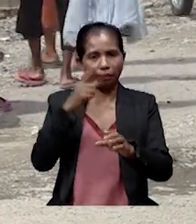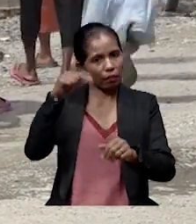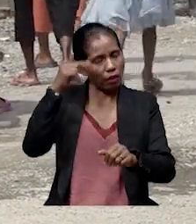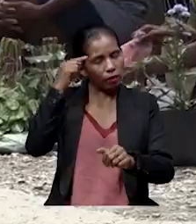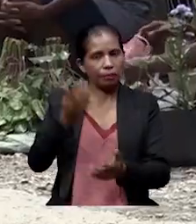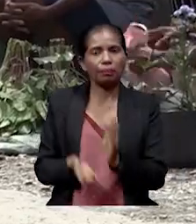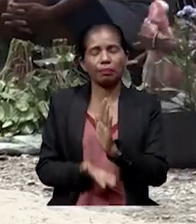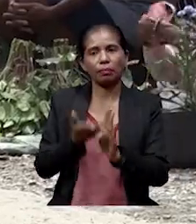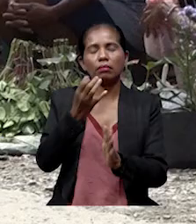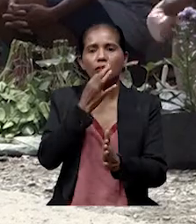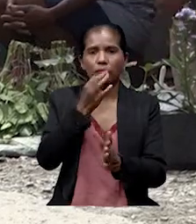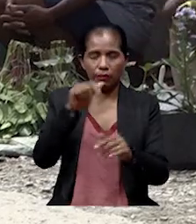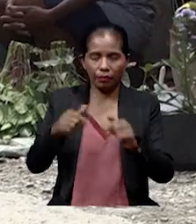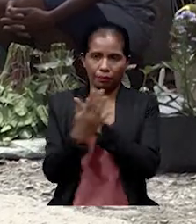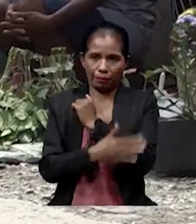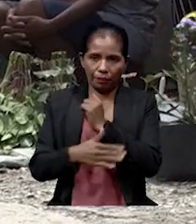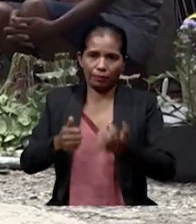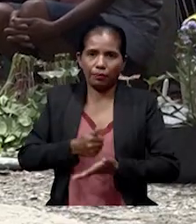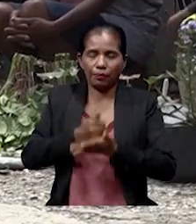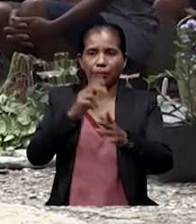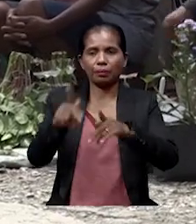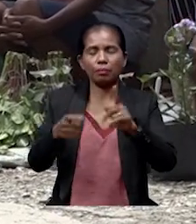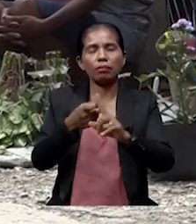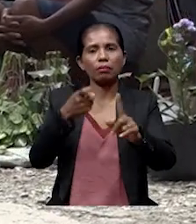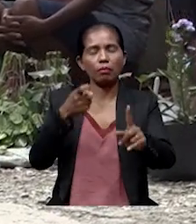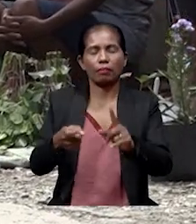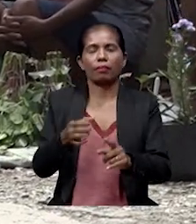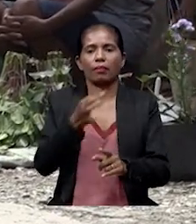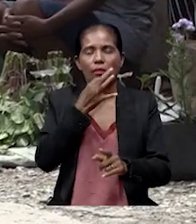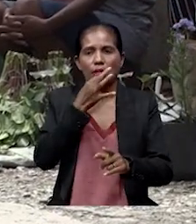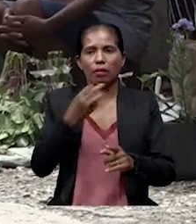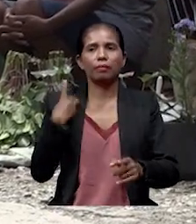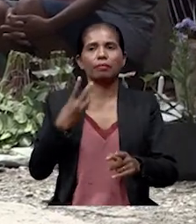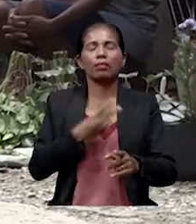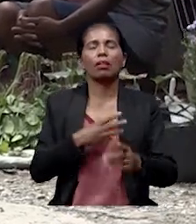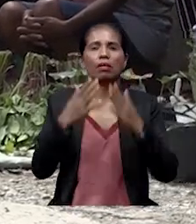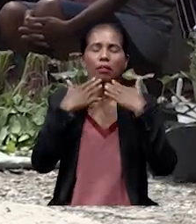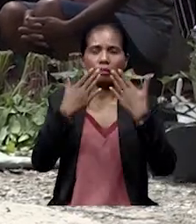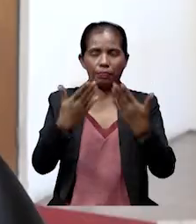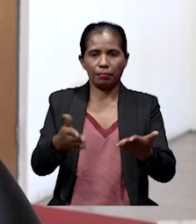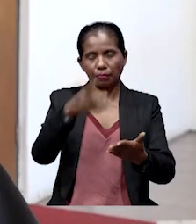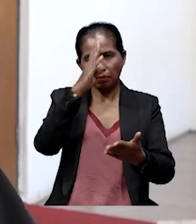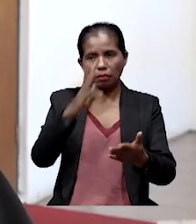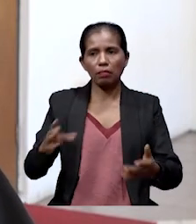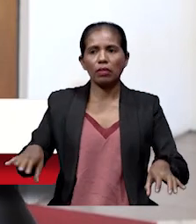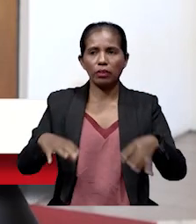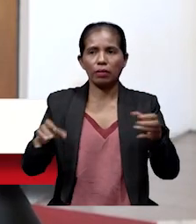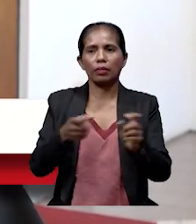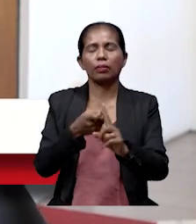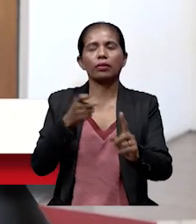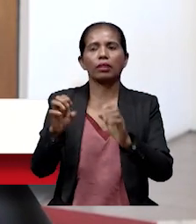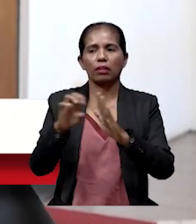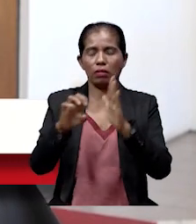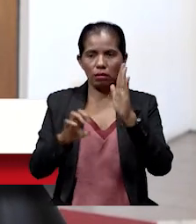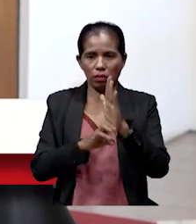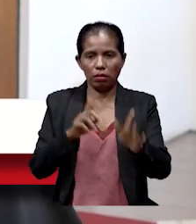harai laran ho di salva povo russo crise aihan. E te agradeço de Maroma, ba esforço toma quanto o seu estado, ba toa